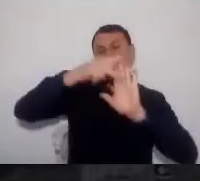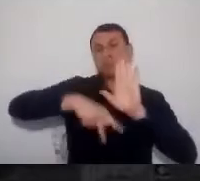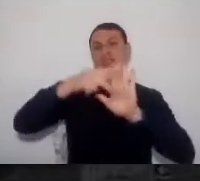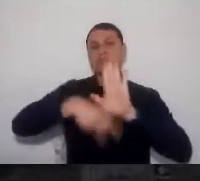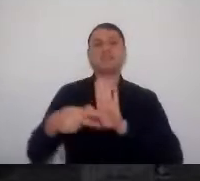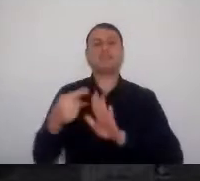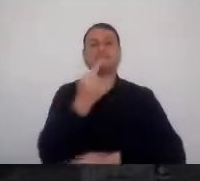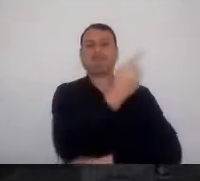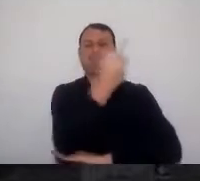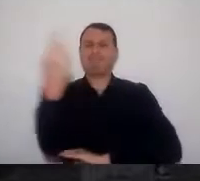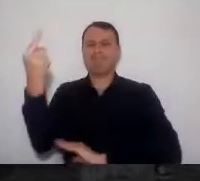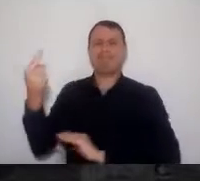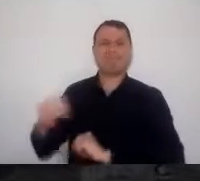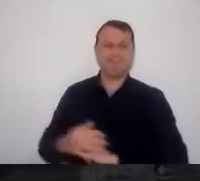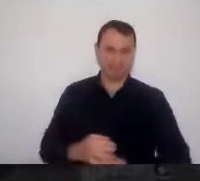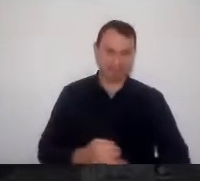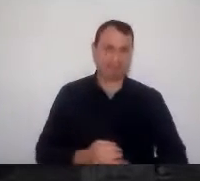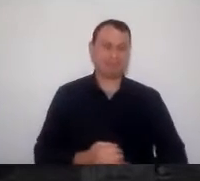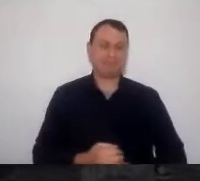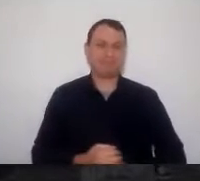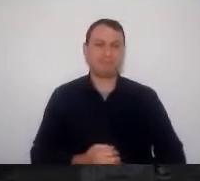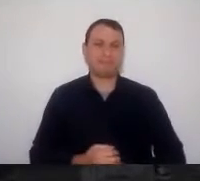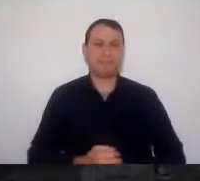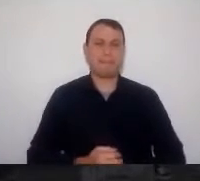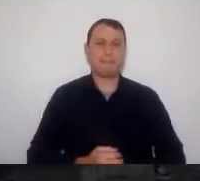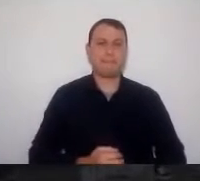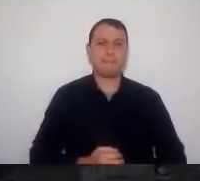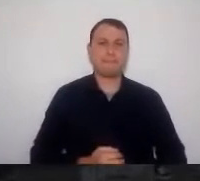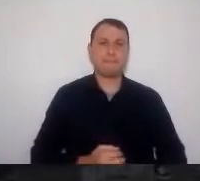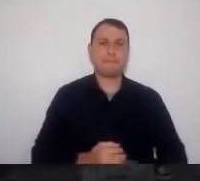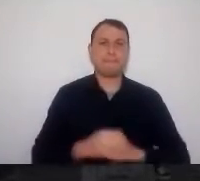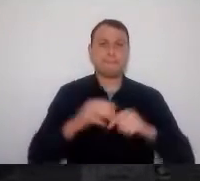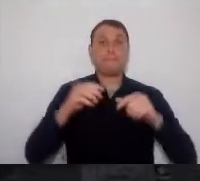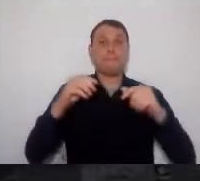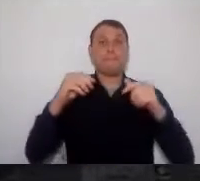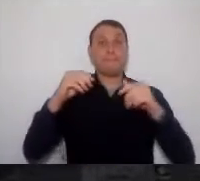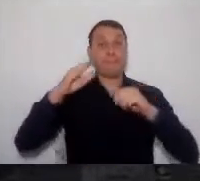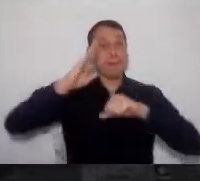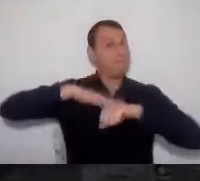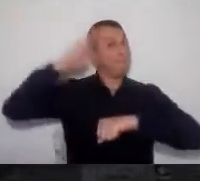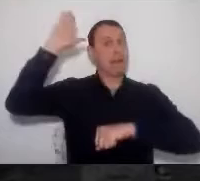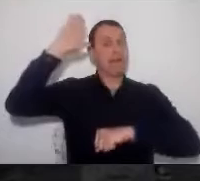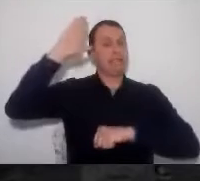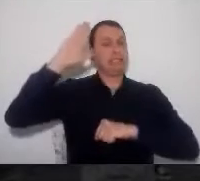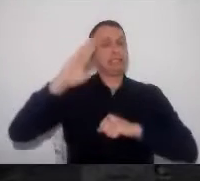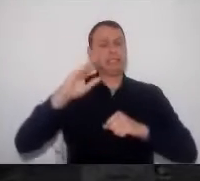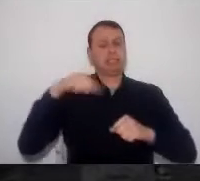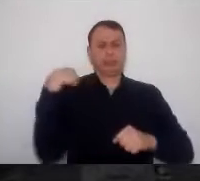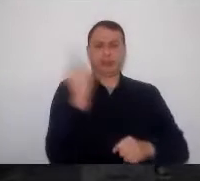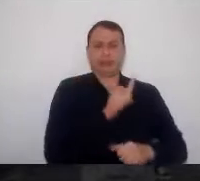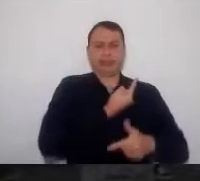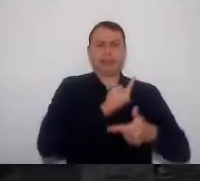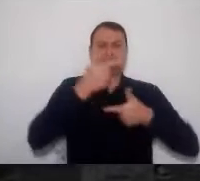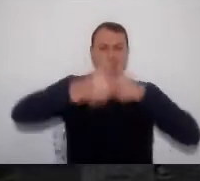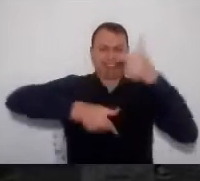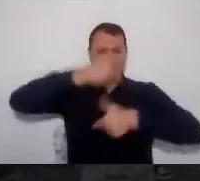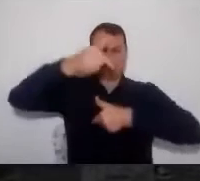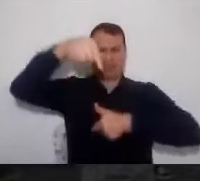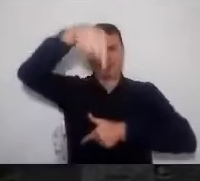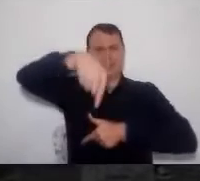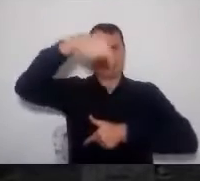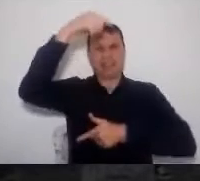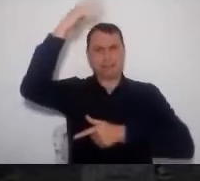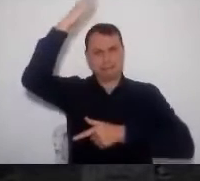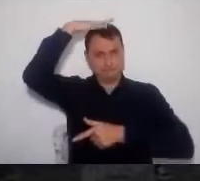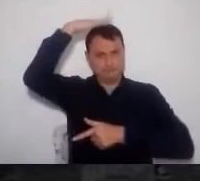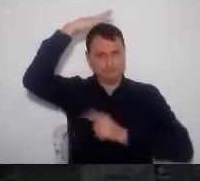se organiza. Mais do que isso, para os trabalhadores aqui do Paraná, eu quero